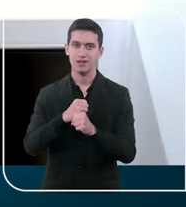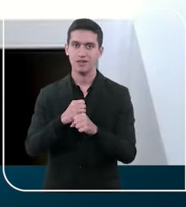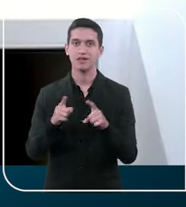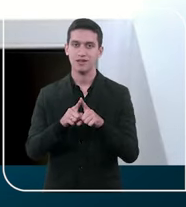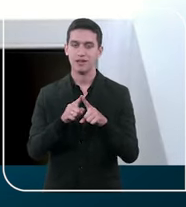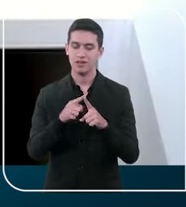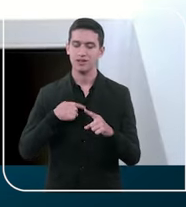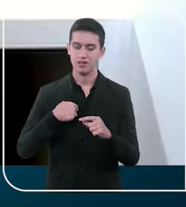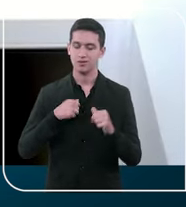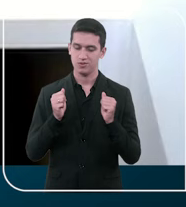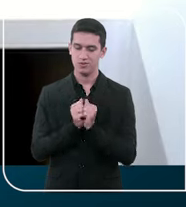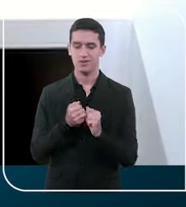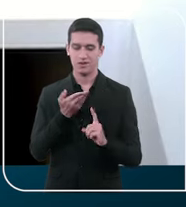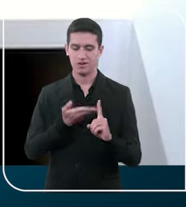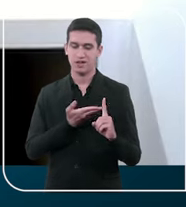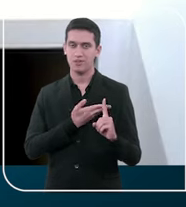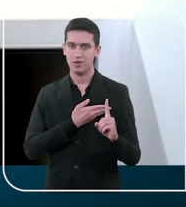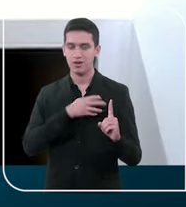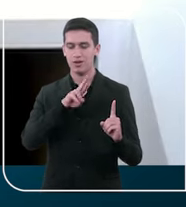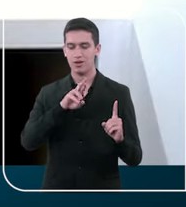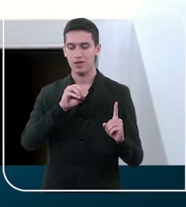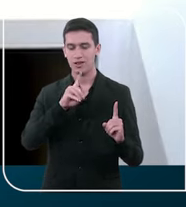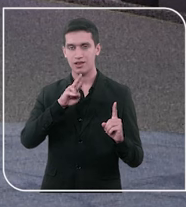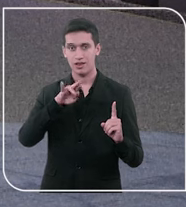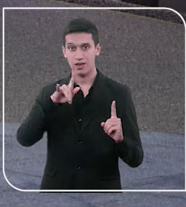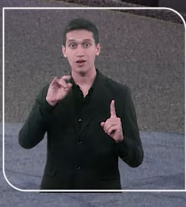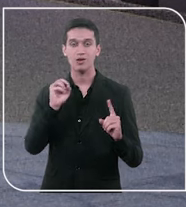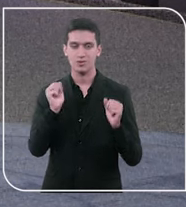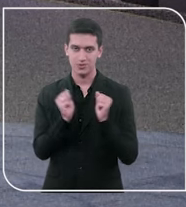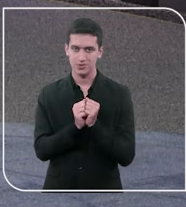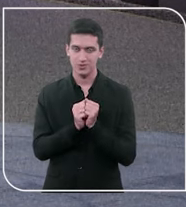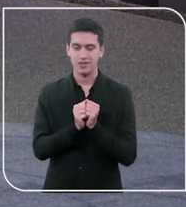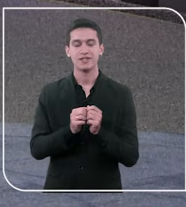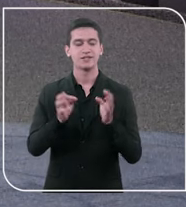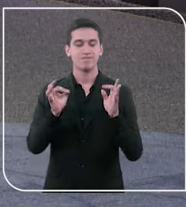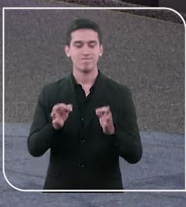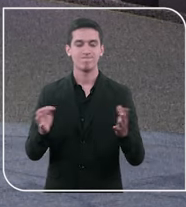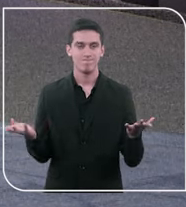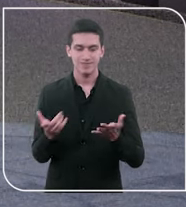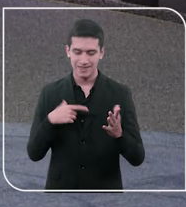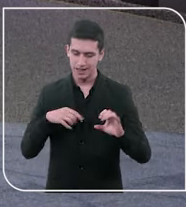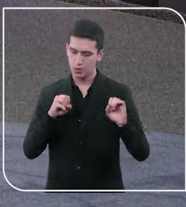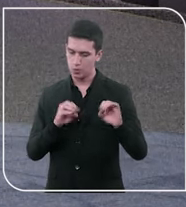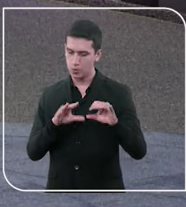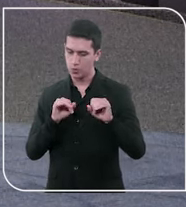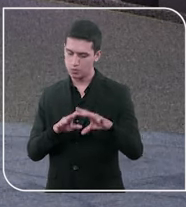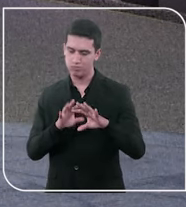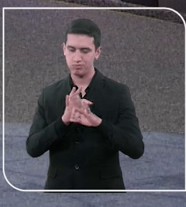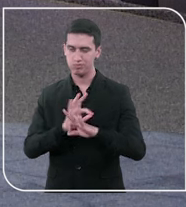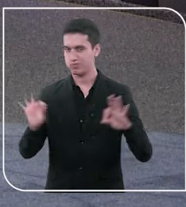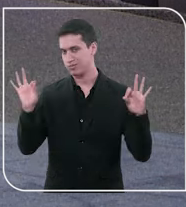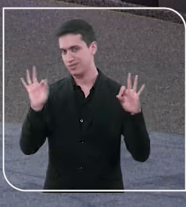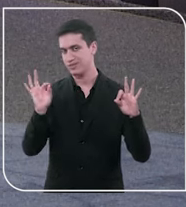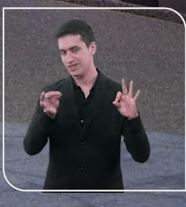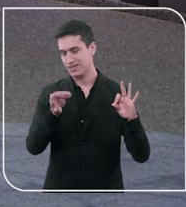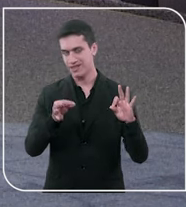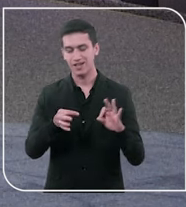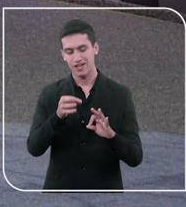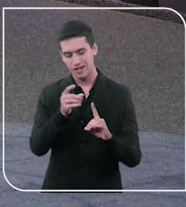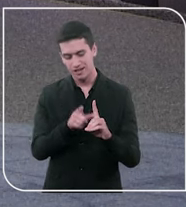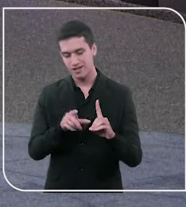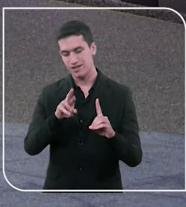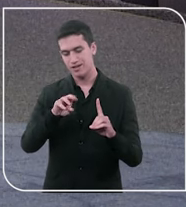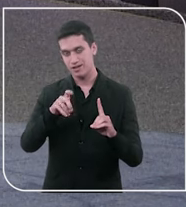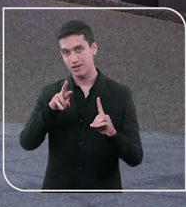maior de poder falar aqui ao lado do meu colega e grande amigo Rodrigo Falks. Com certeza teremos uma brilhante aula, não é isso, professor Rodrigo